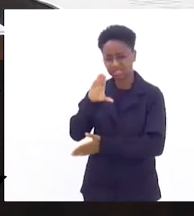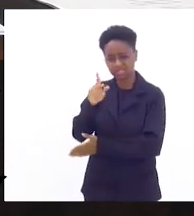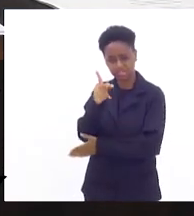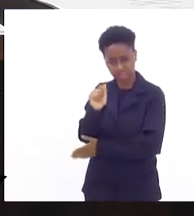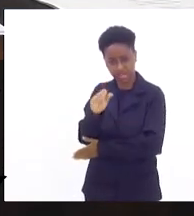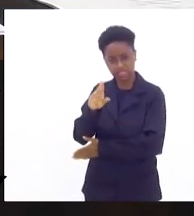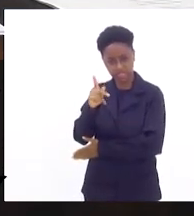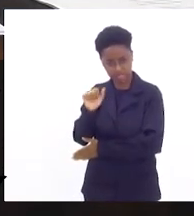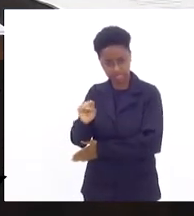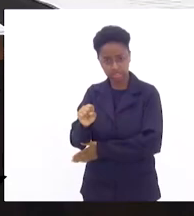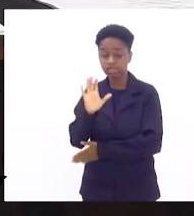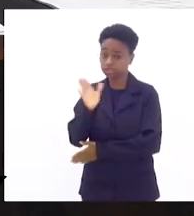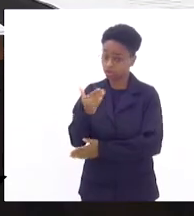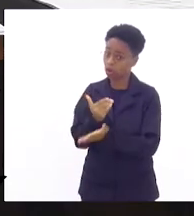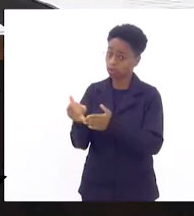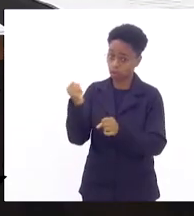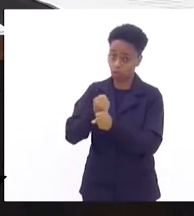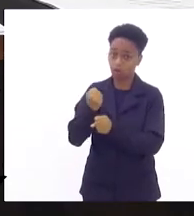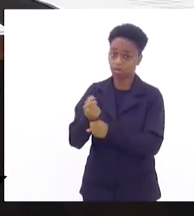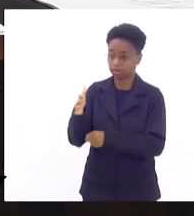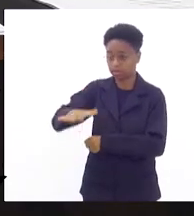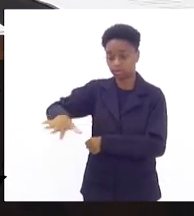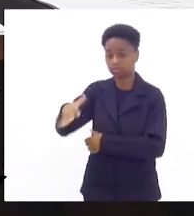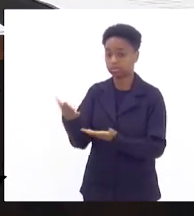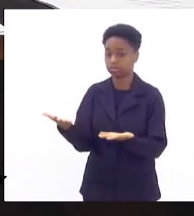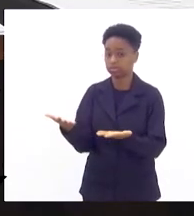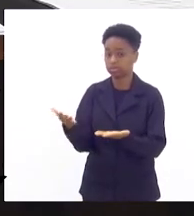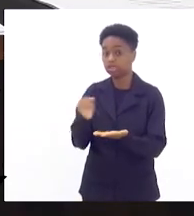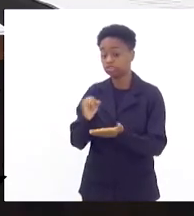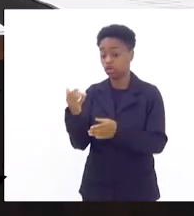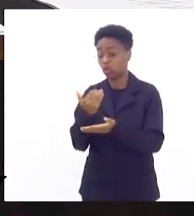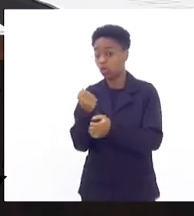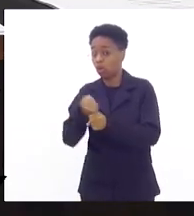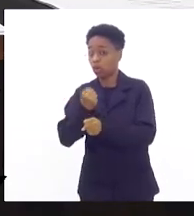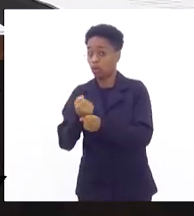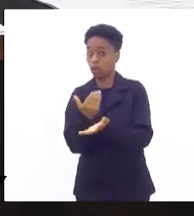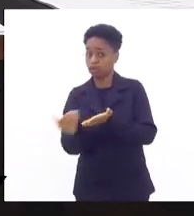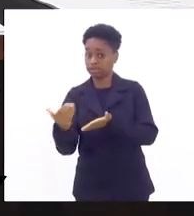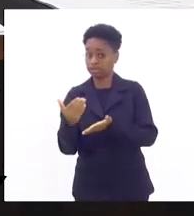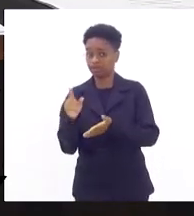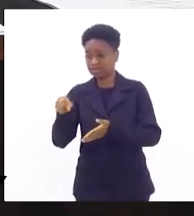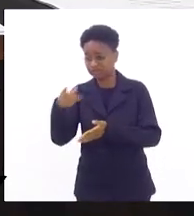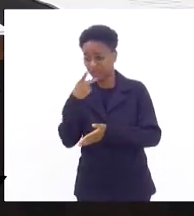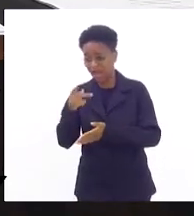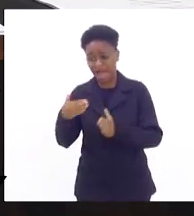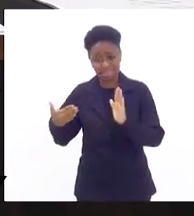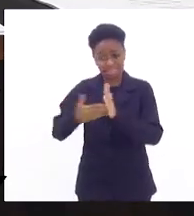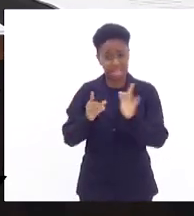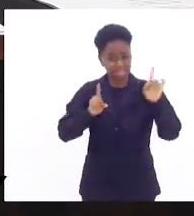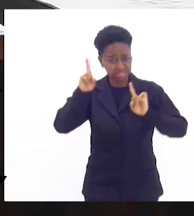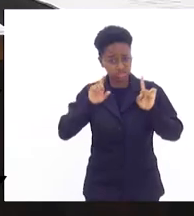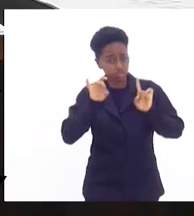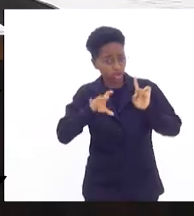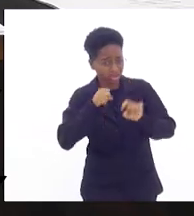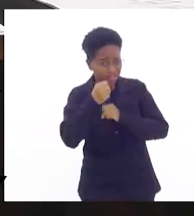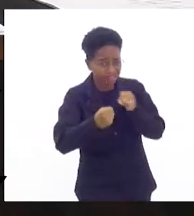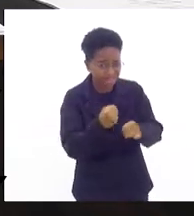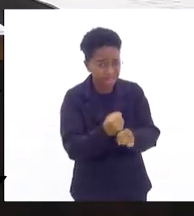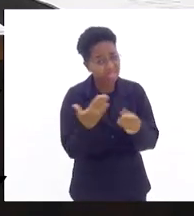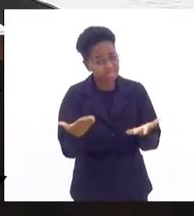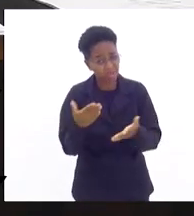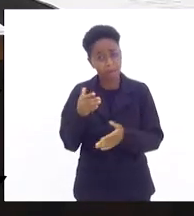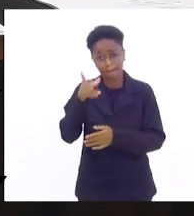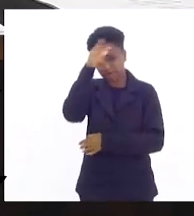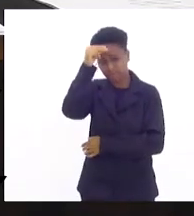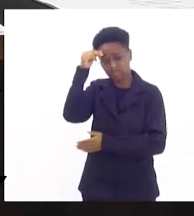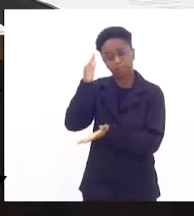a obra lá já começou naquela comunidade ali. Então, se a obra começou, você está dizendo que até o licenciamento, só ano que vem, entende-se então que a prefeitura vai